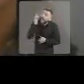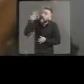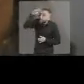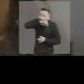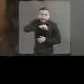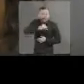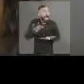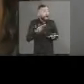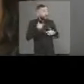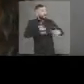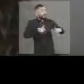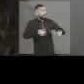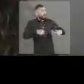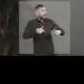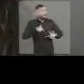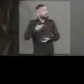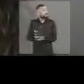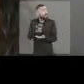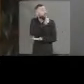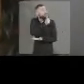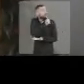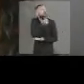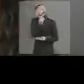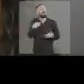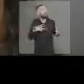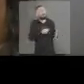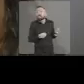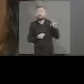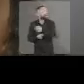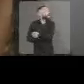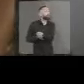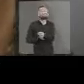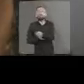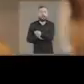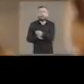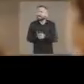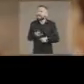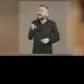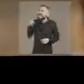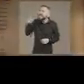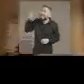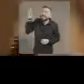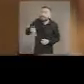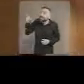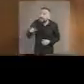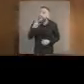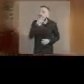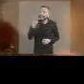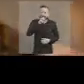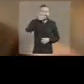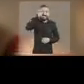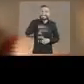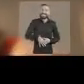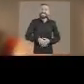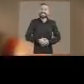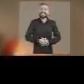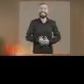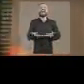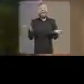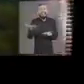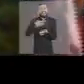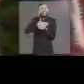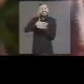verdade Agora eu estou aqui trabalhando E se eu não tivesse a escola Eu não teria onde deixar A minha filha Ele não Haddad sim